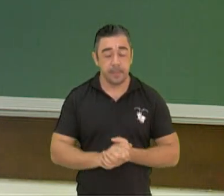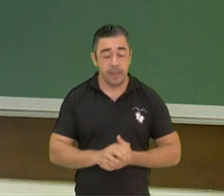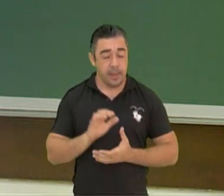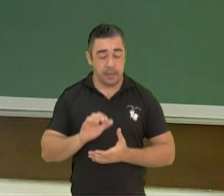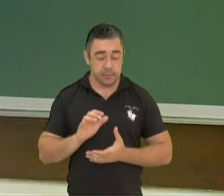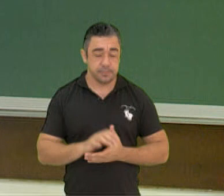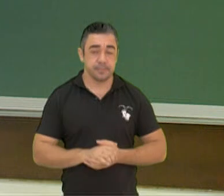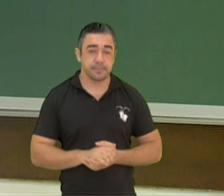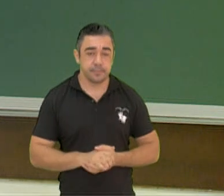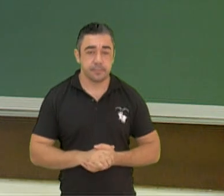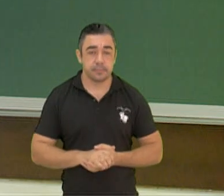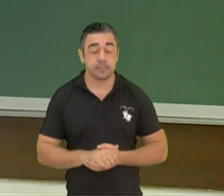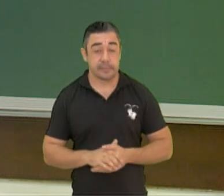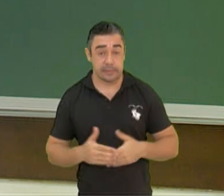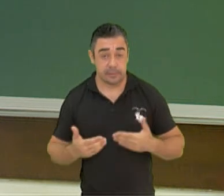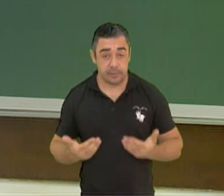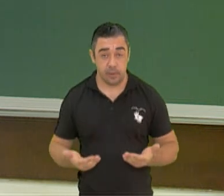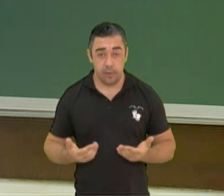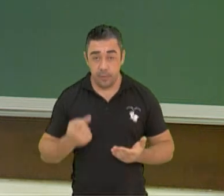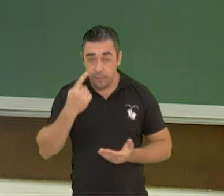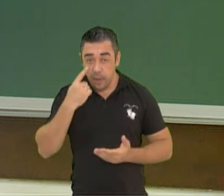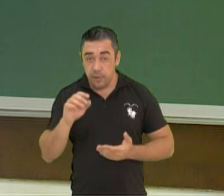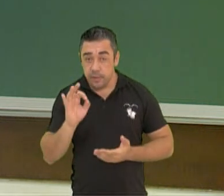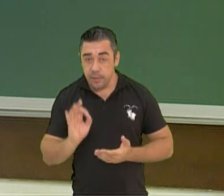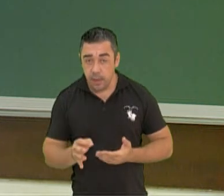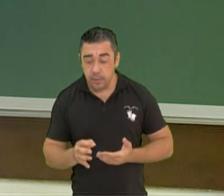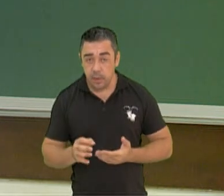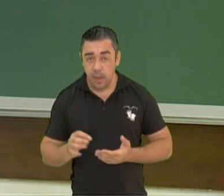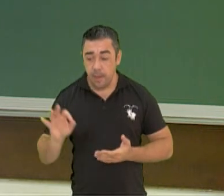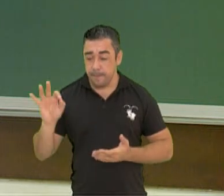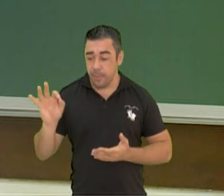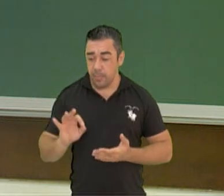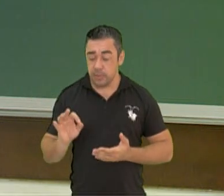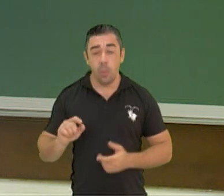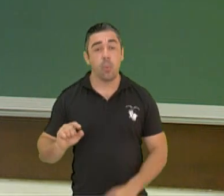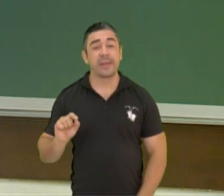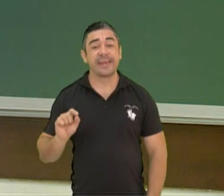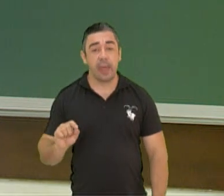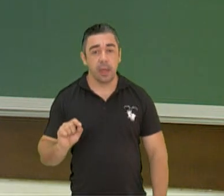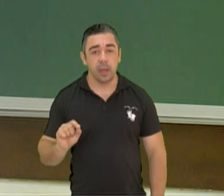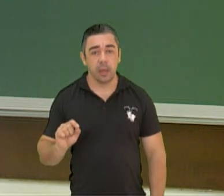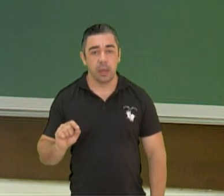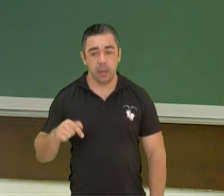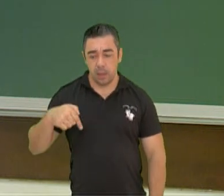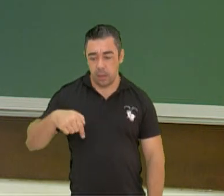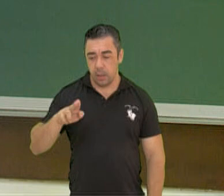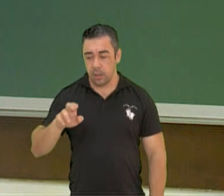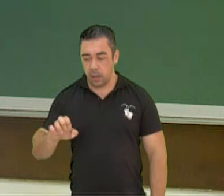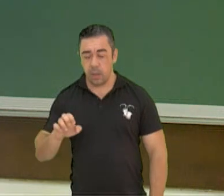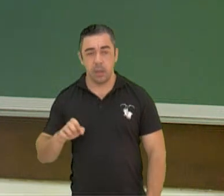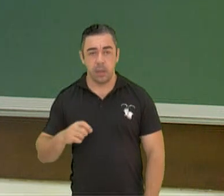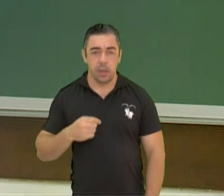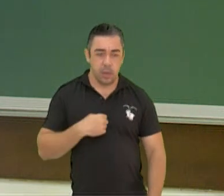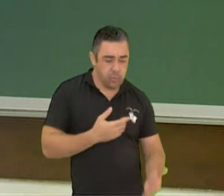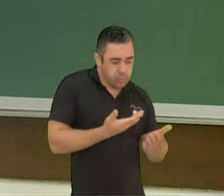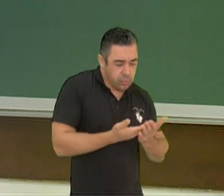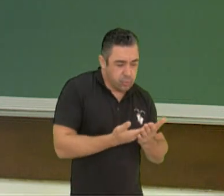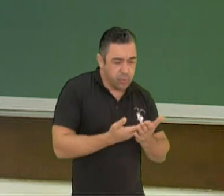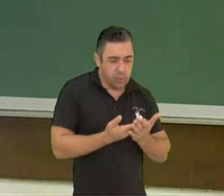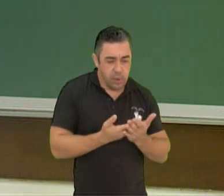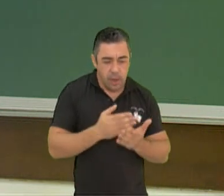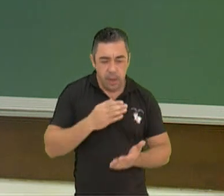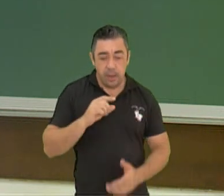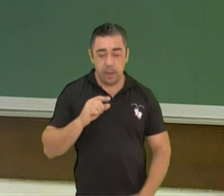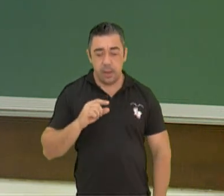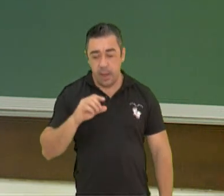assim sucessivamente, né? Então, vejam bem, a proporção que eu estudo, aprendo mais, proporção que... Está tudo dando